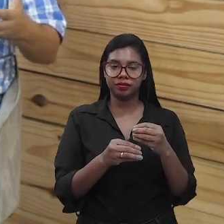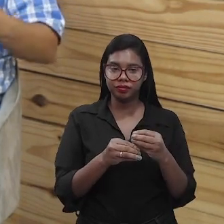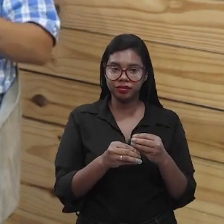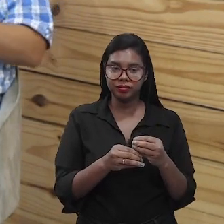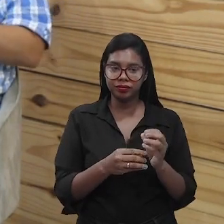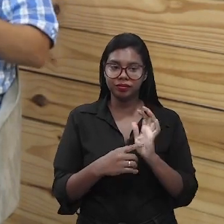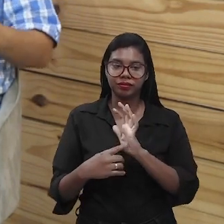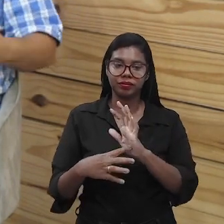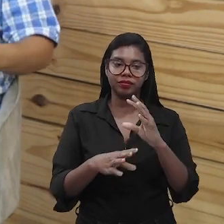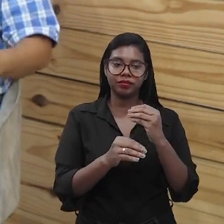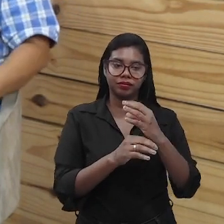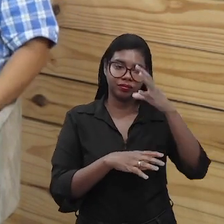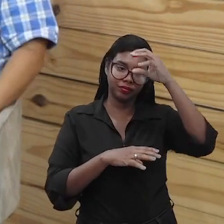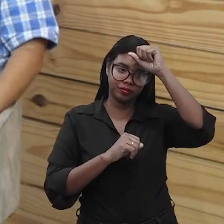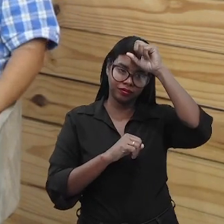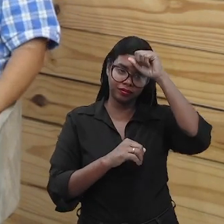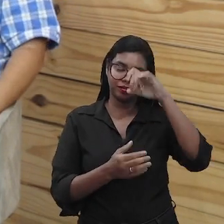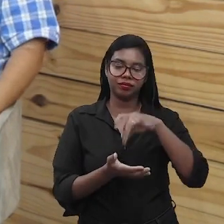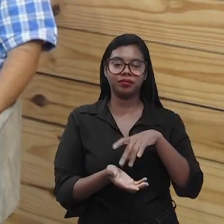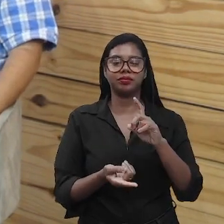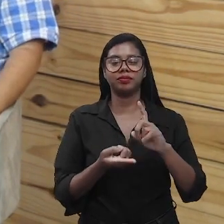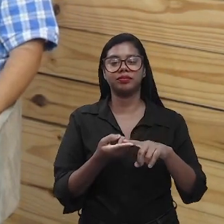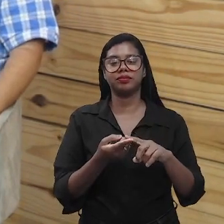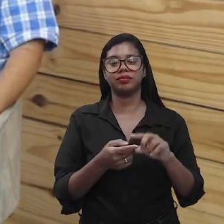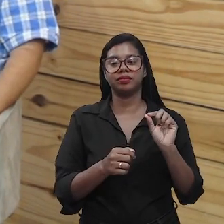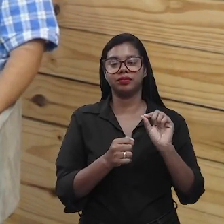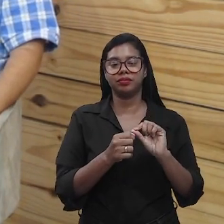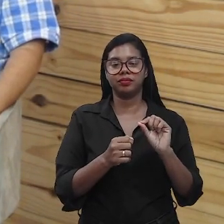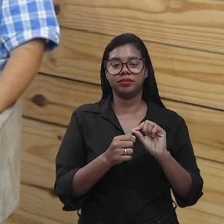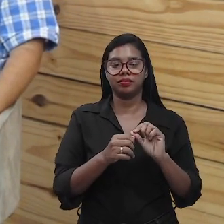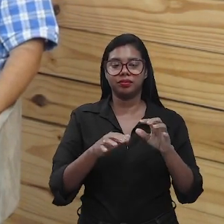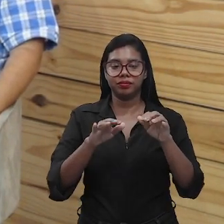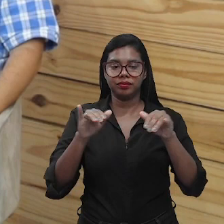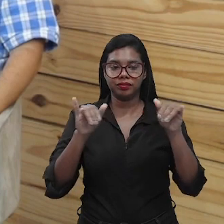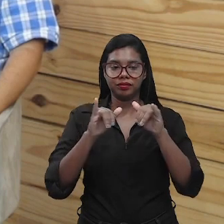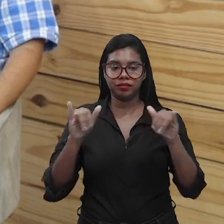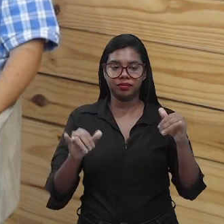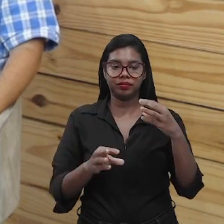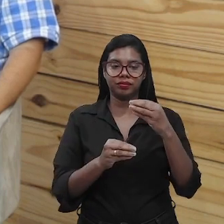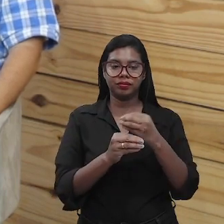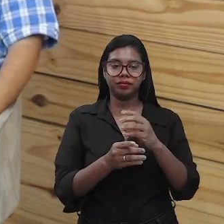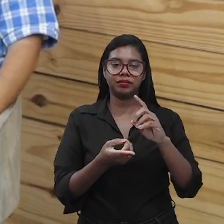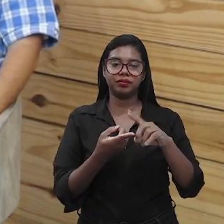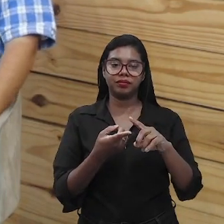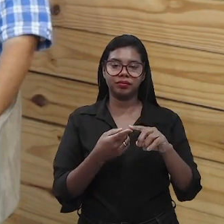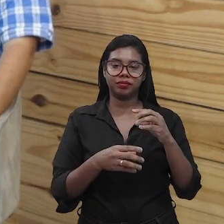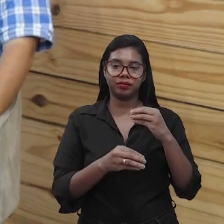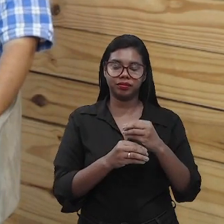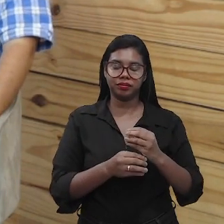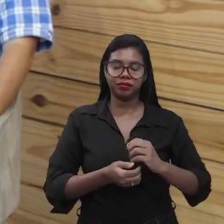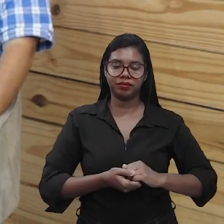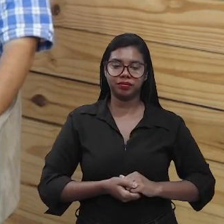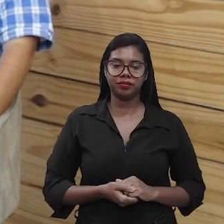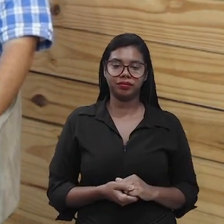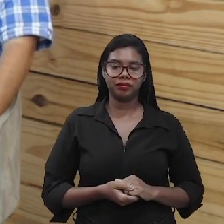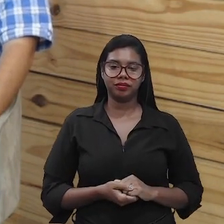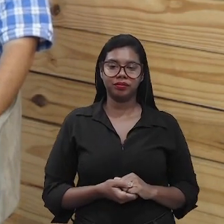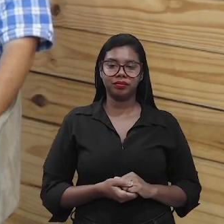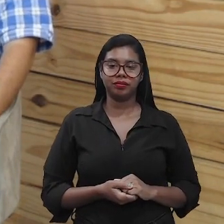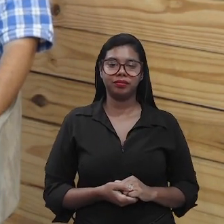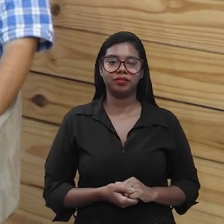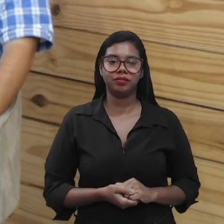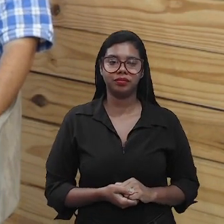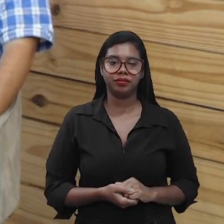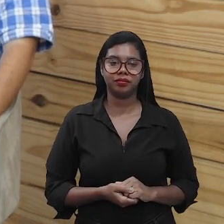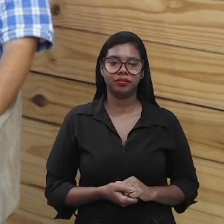aprender a fazer esse tipo de divulgação, eu tive também que aprender quais eram as regras do jogo. Então, por exemplo, se eu não estou na fase de